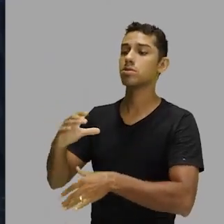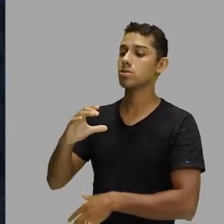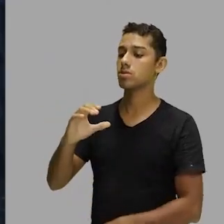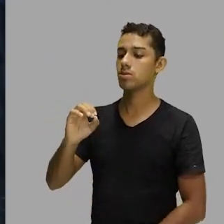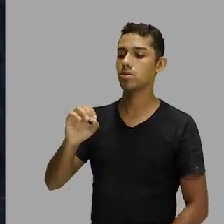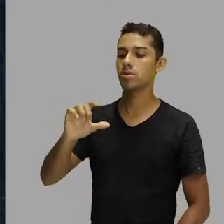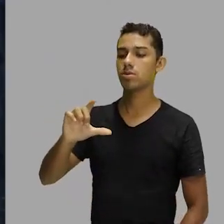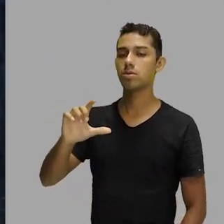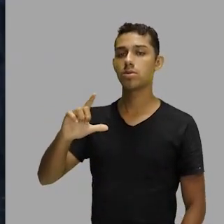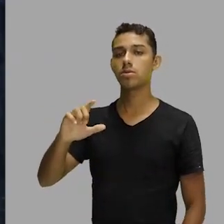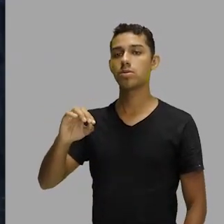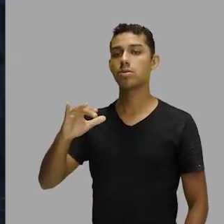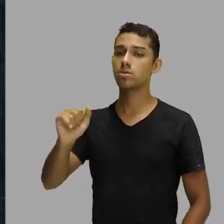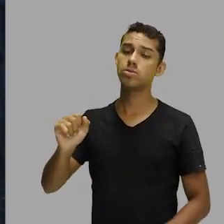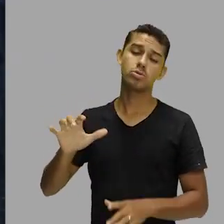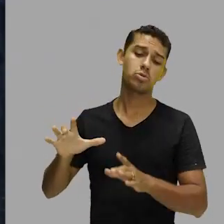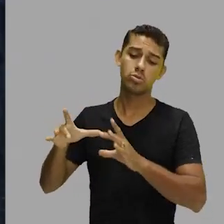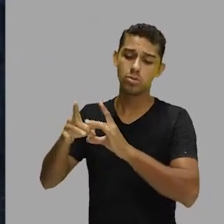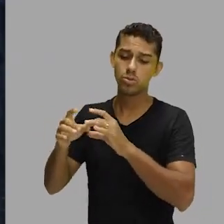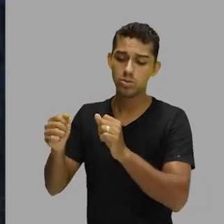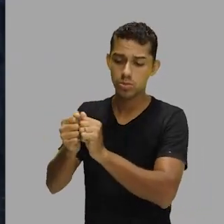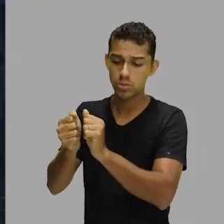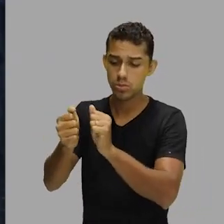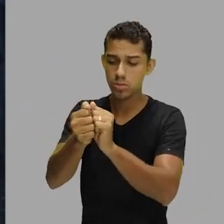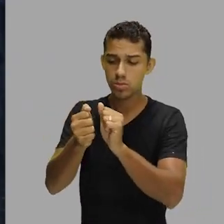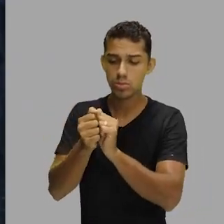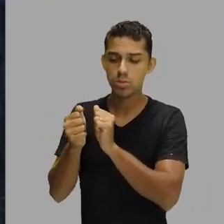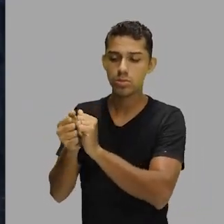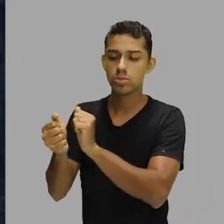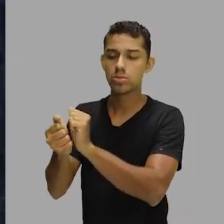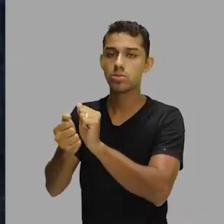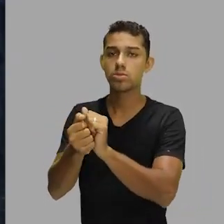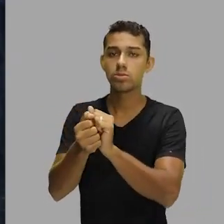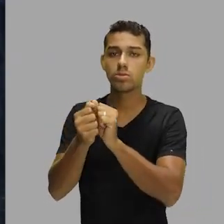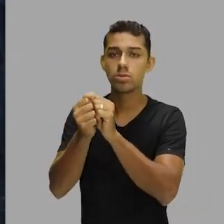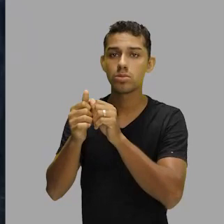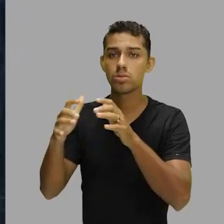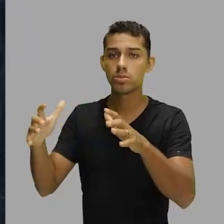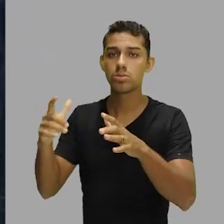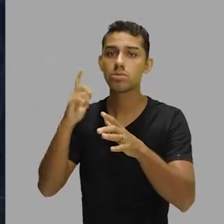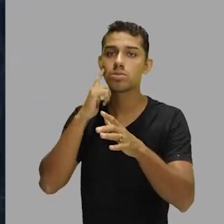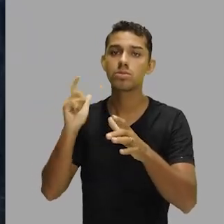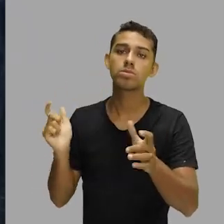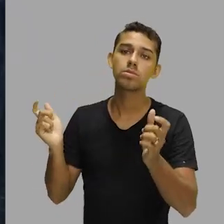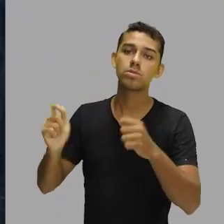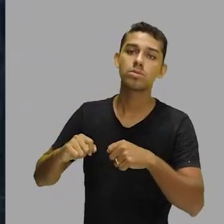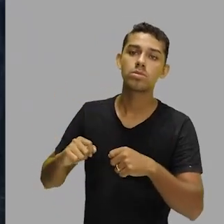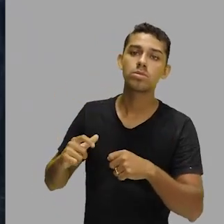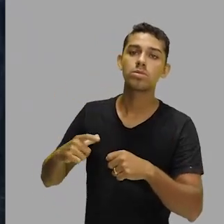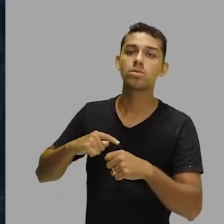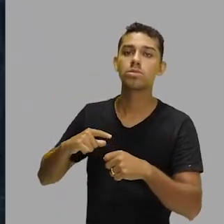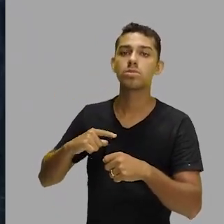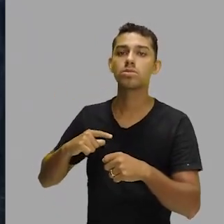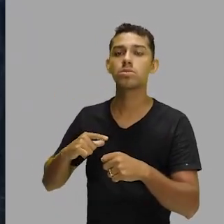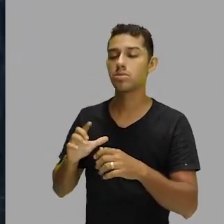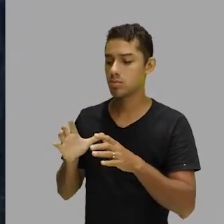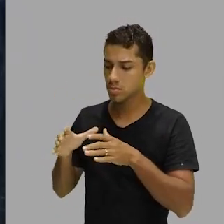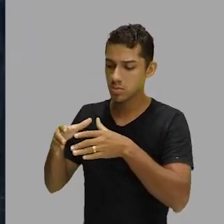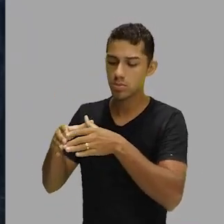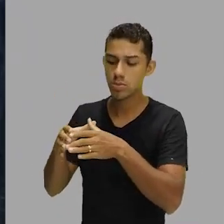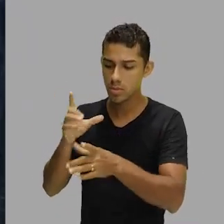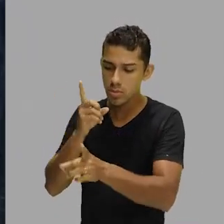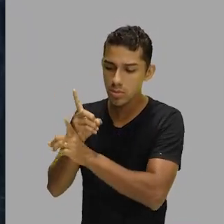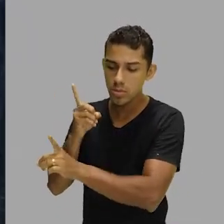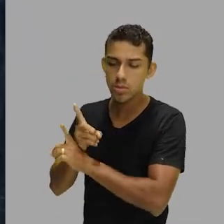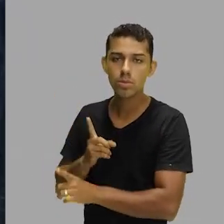ou grudadinhos, né, uns com os outros. A gente encontra em maior quantidade eles em colônia.